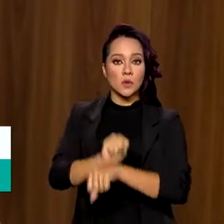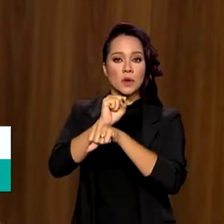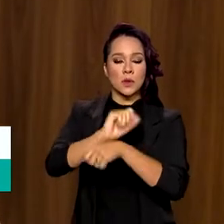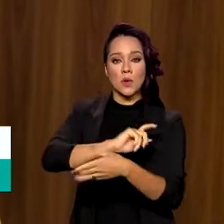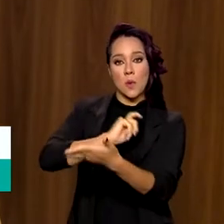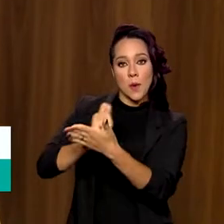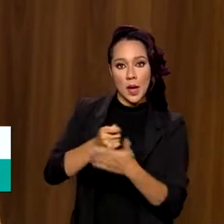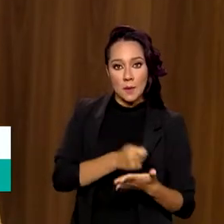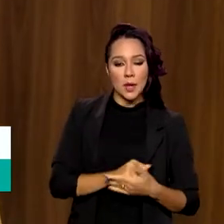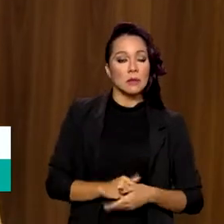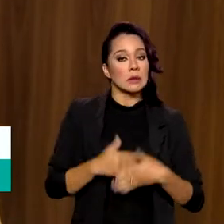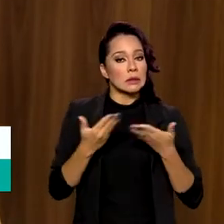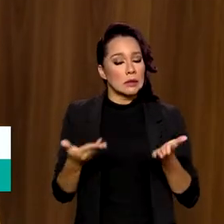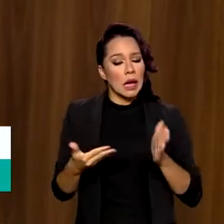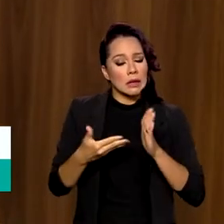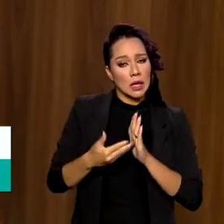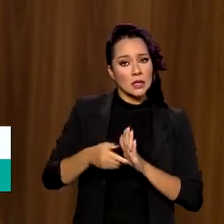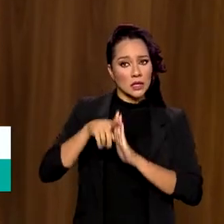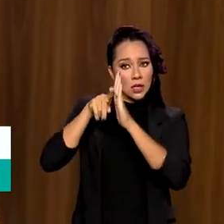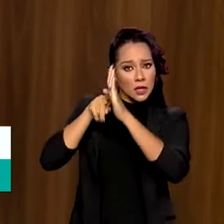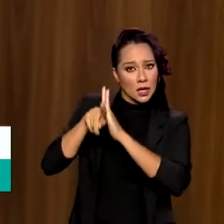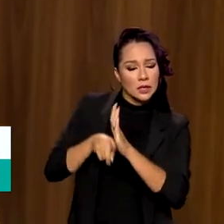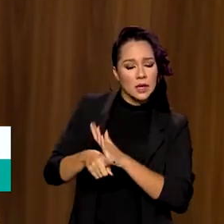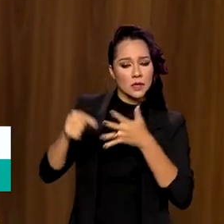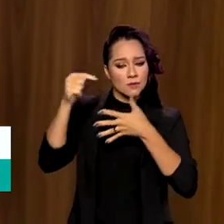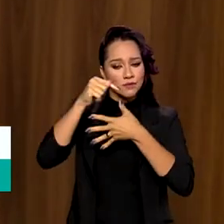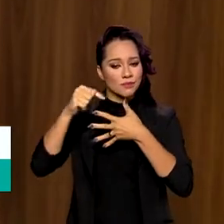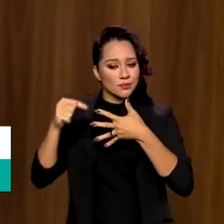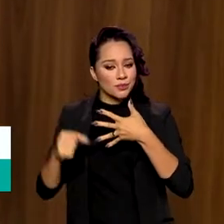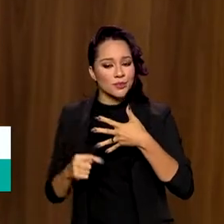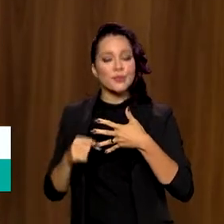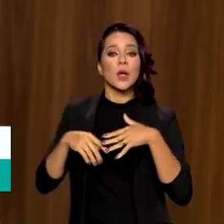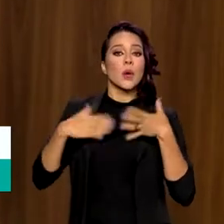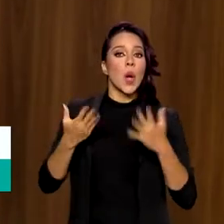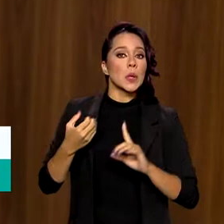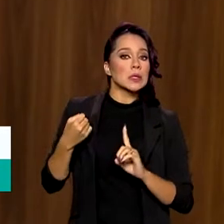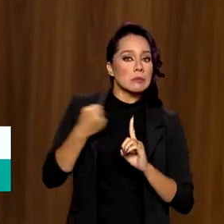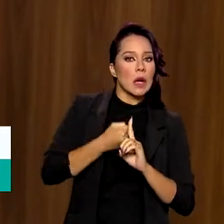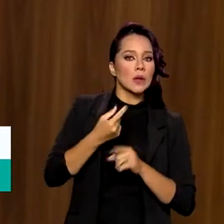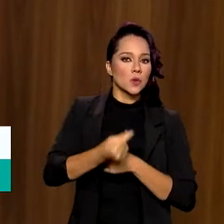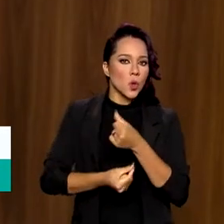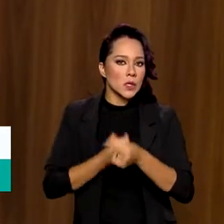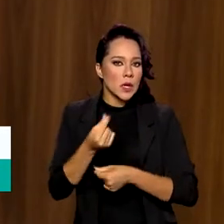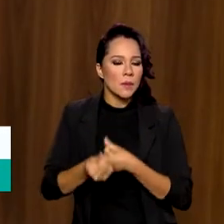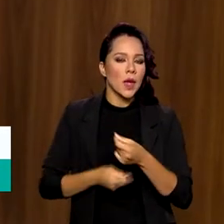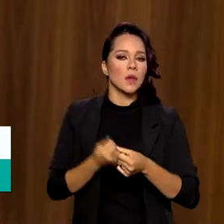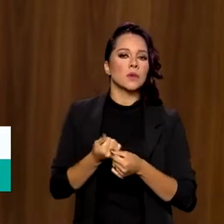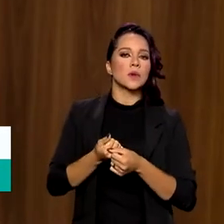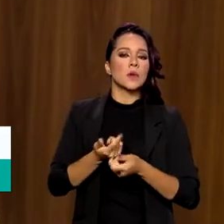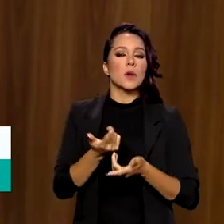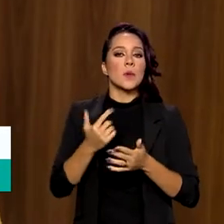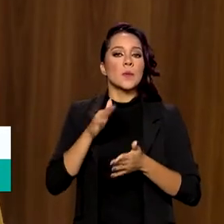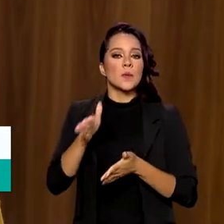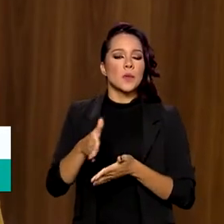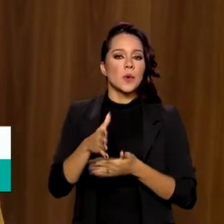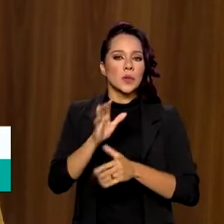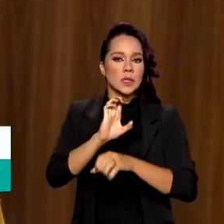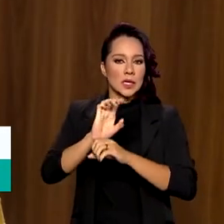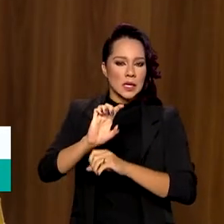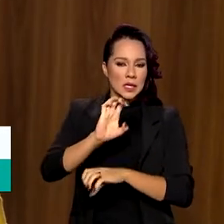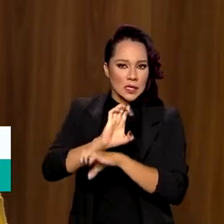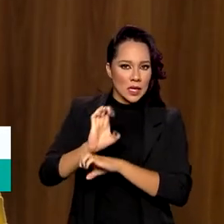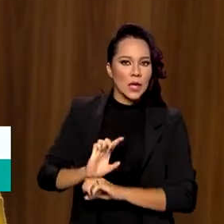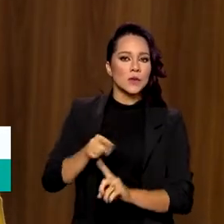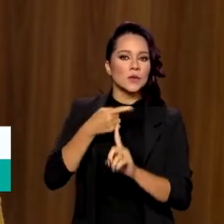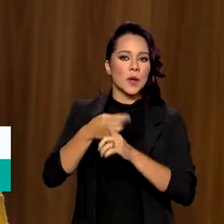desse pagamento até que seja uma analisados aí os critérios né os impactos orçamentários e financeiros Por parte dos estados